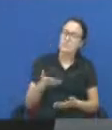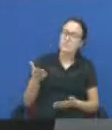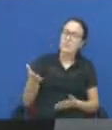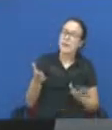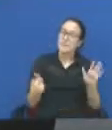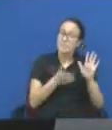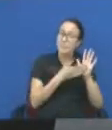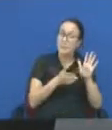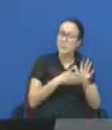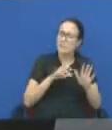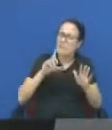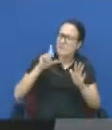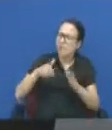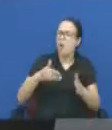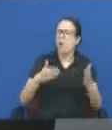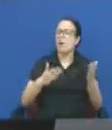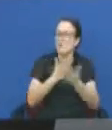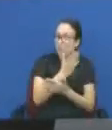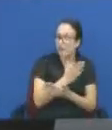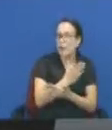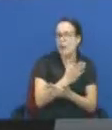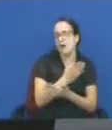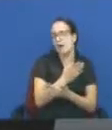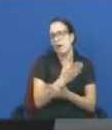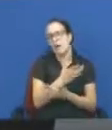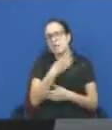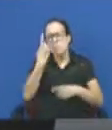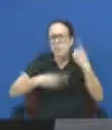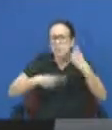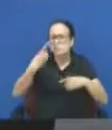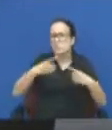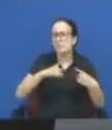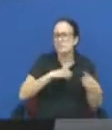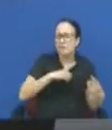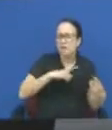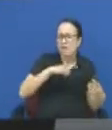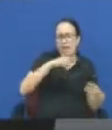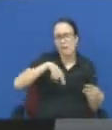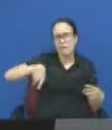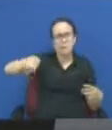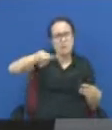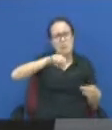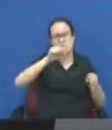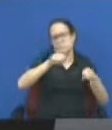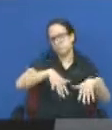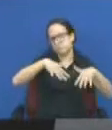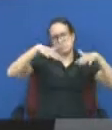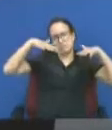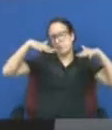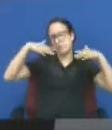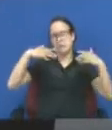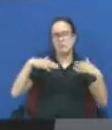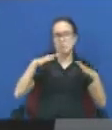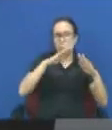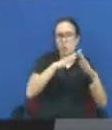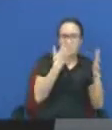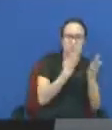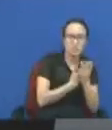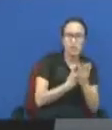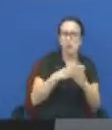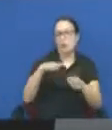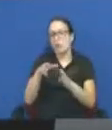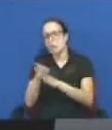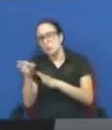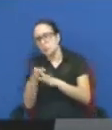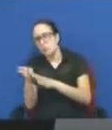pouco de tempo, de repente a gente promover uma discussão aqui, tipo audiência pública, as escolas, os conselhos,